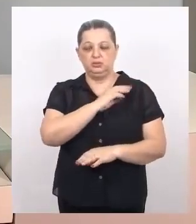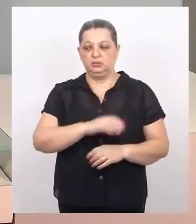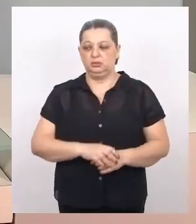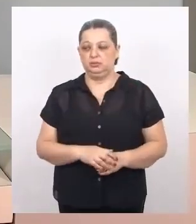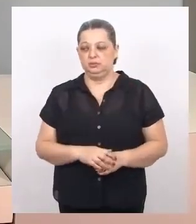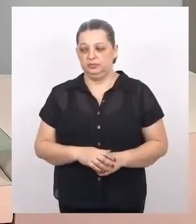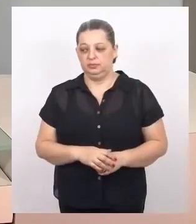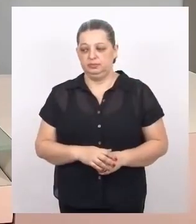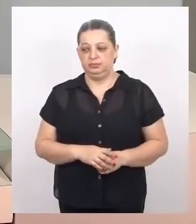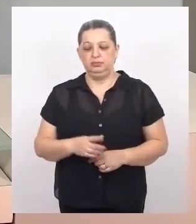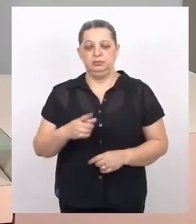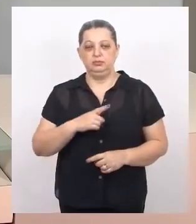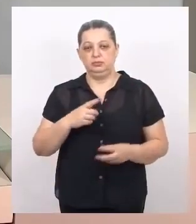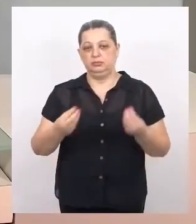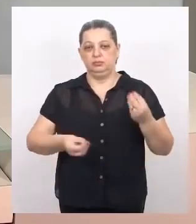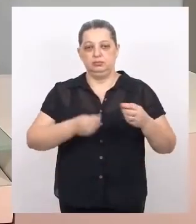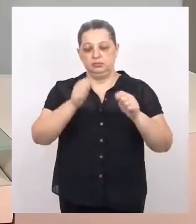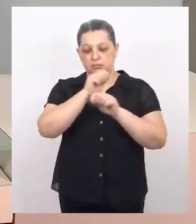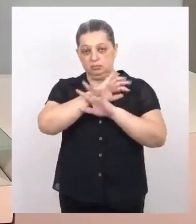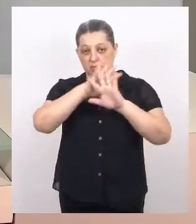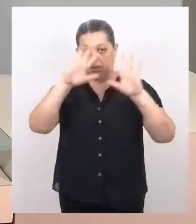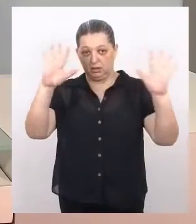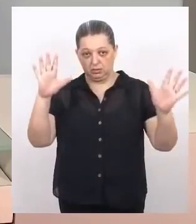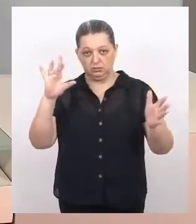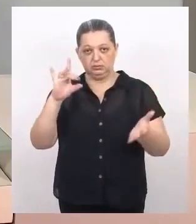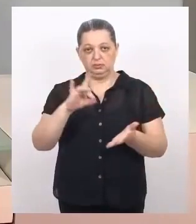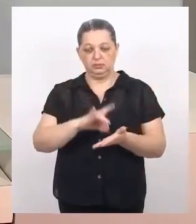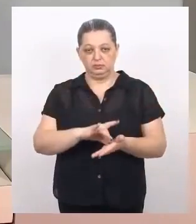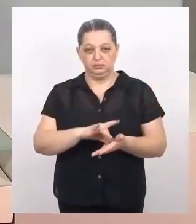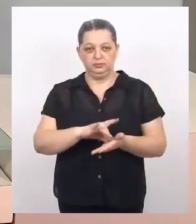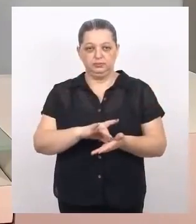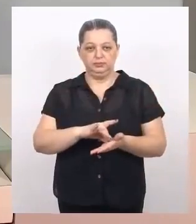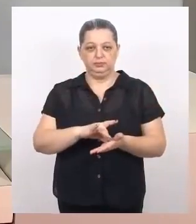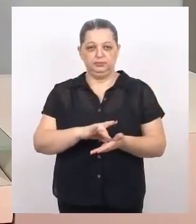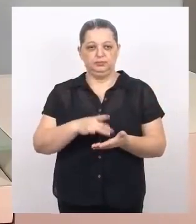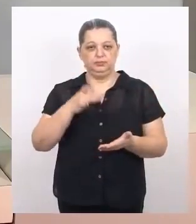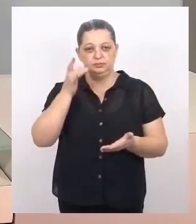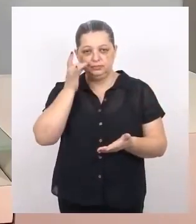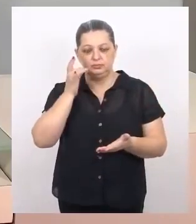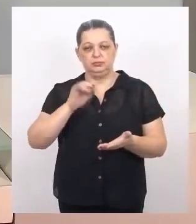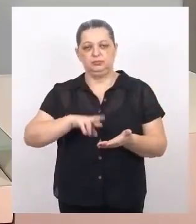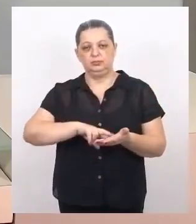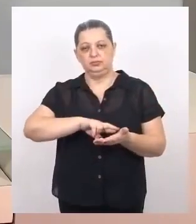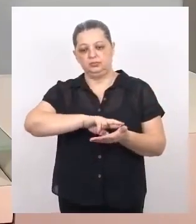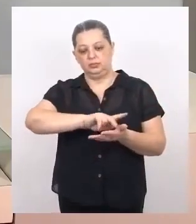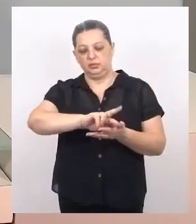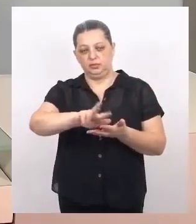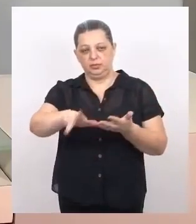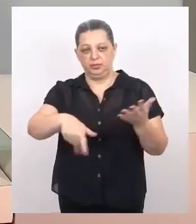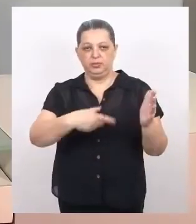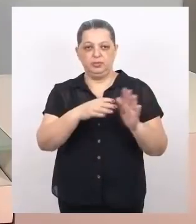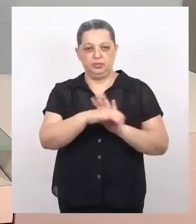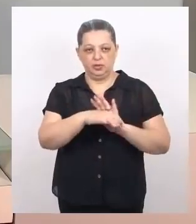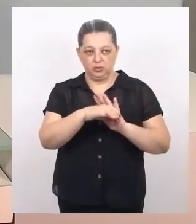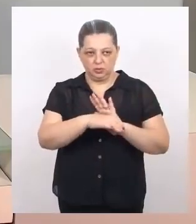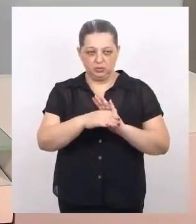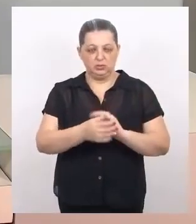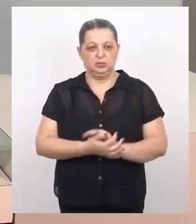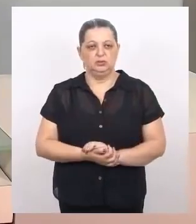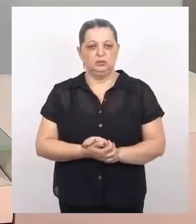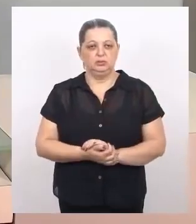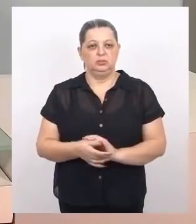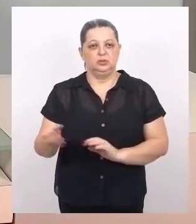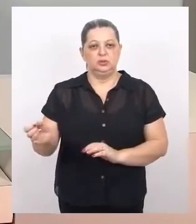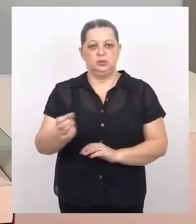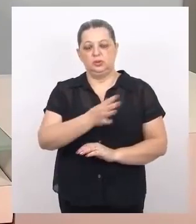dessa clareza que a gente tem, desse entendimento concreto dessas diferenças conceituais de cada bloquinho do novo ensino médio,